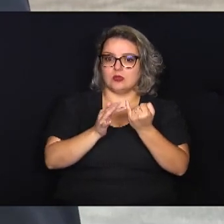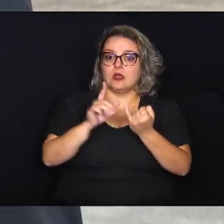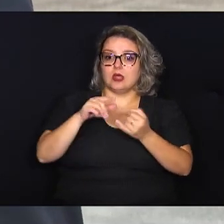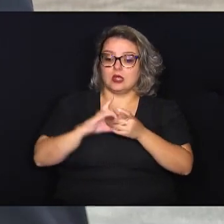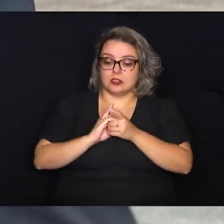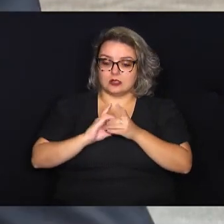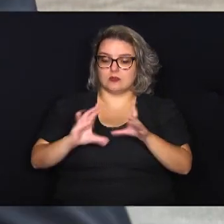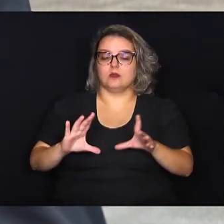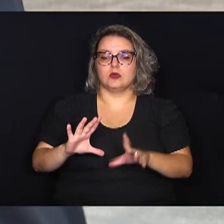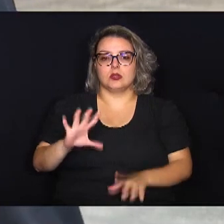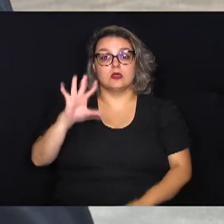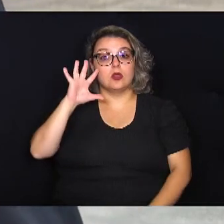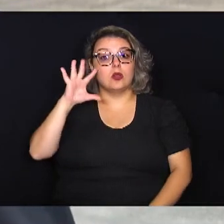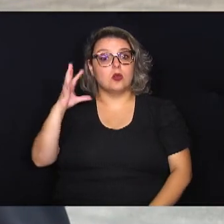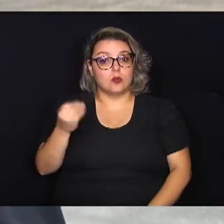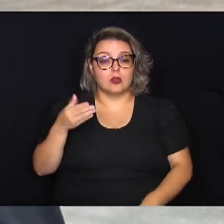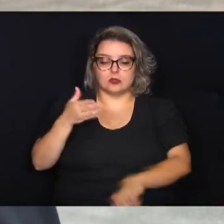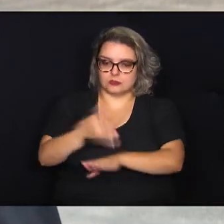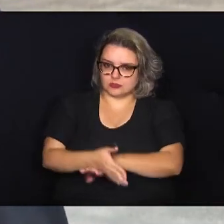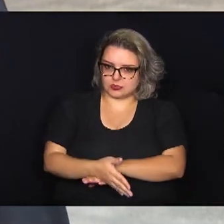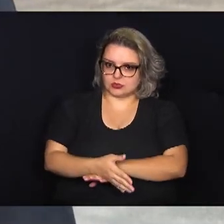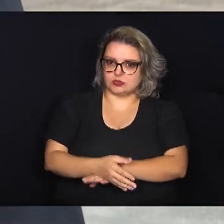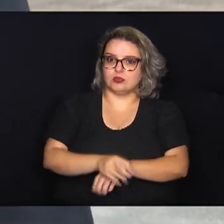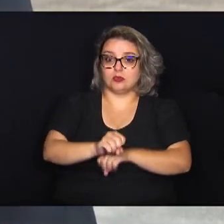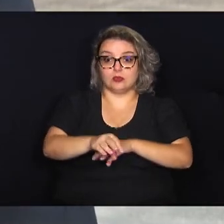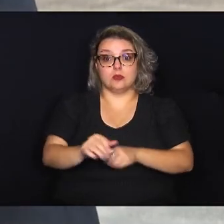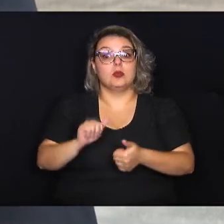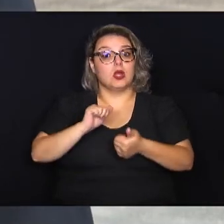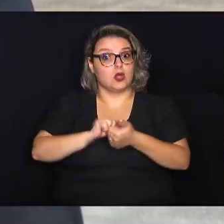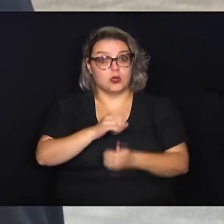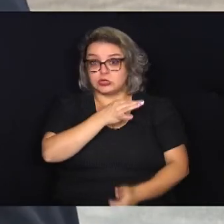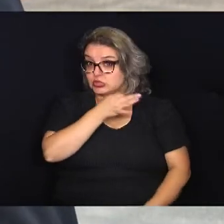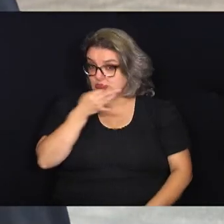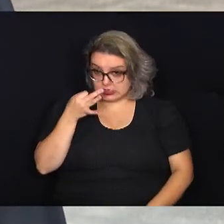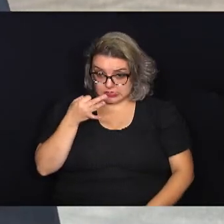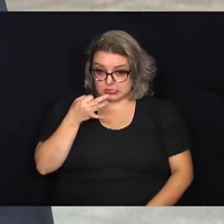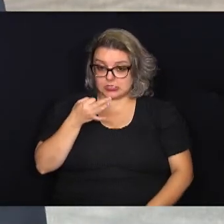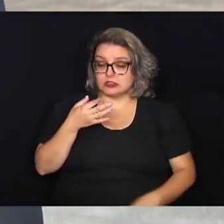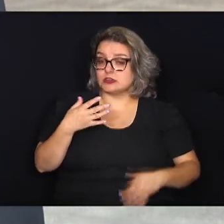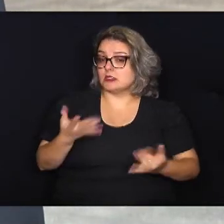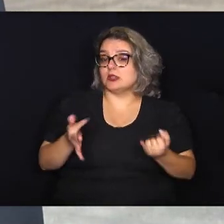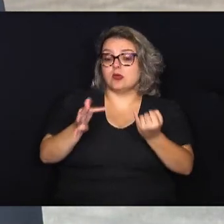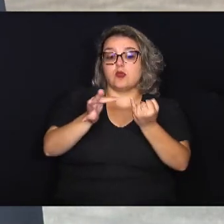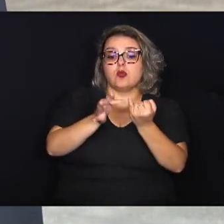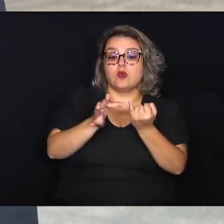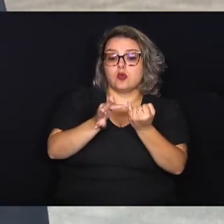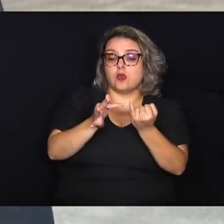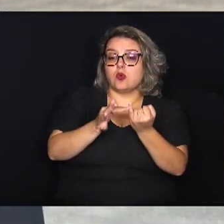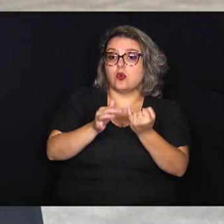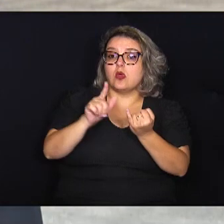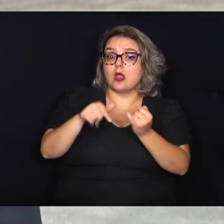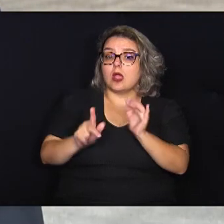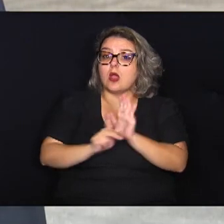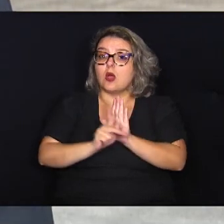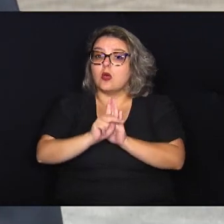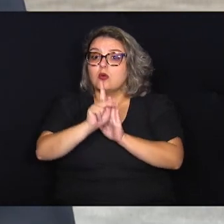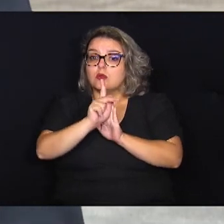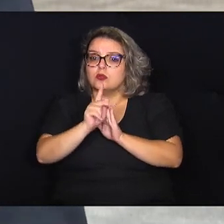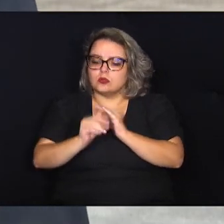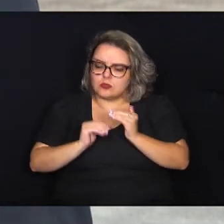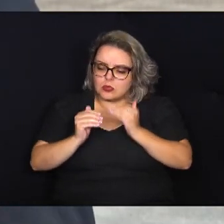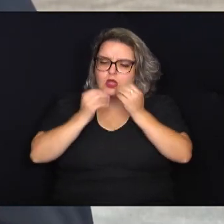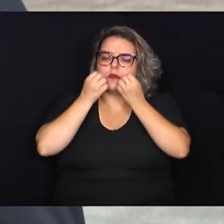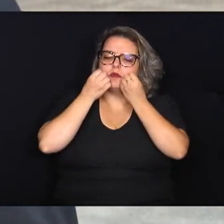ao conhecimento, com um ensino de excelência, de qualidade. Então o Instituto Federal é um projeto muito bem sucedido